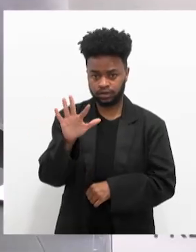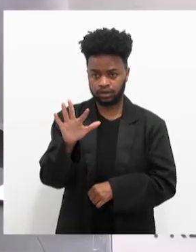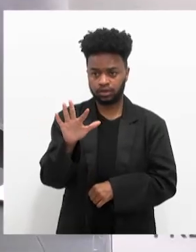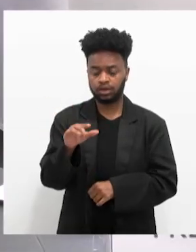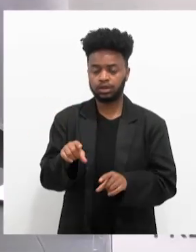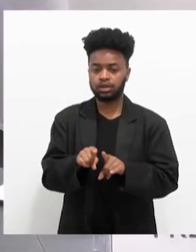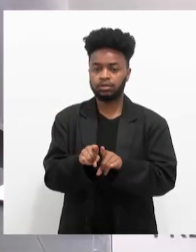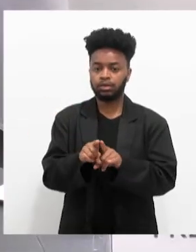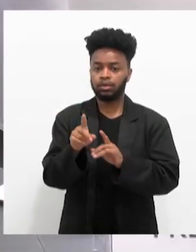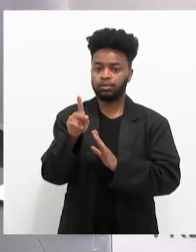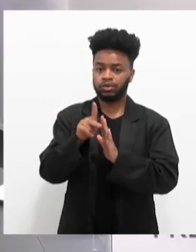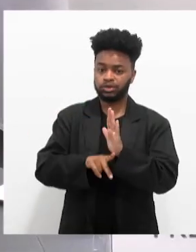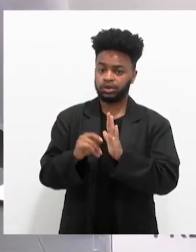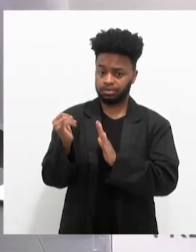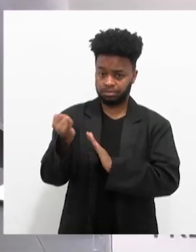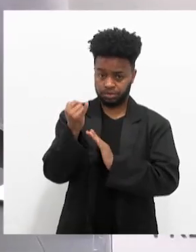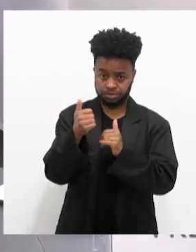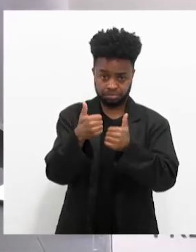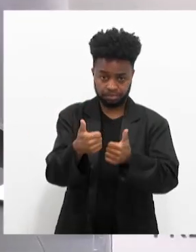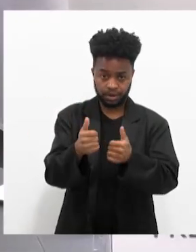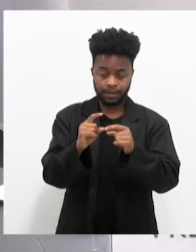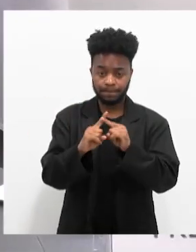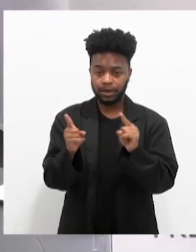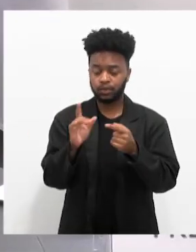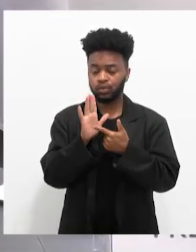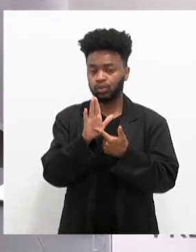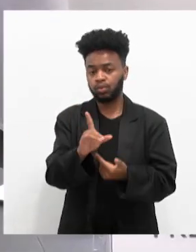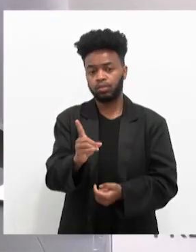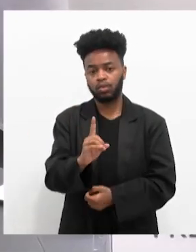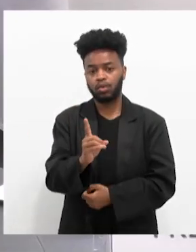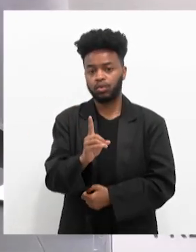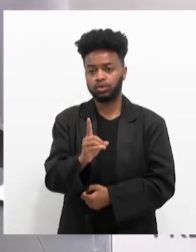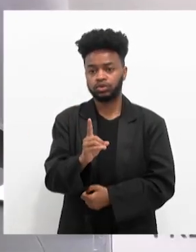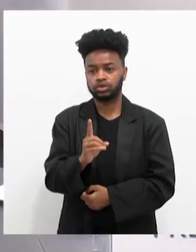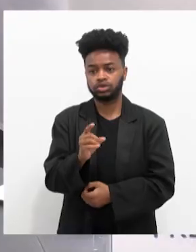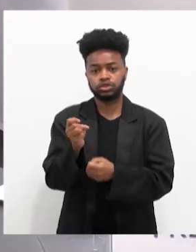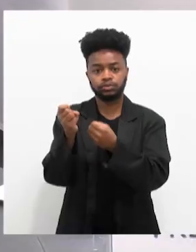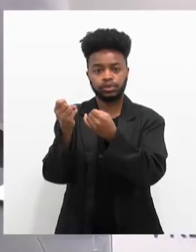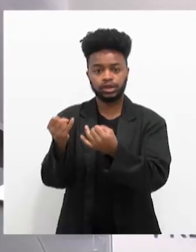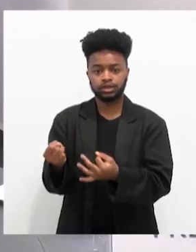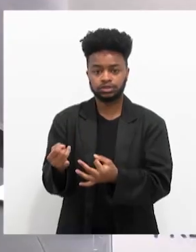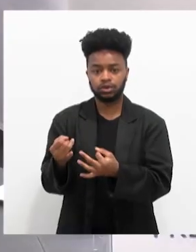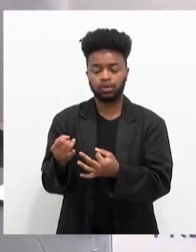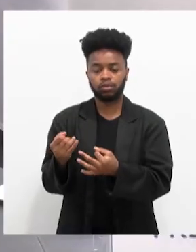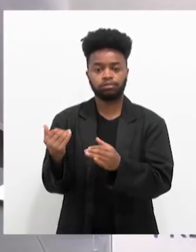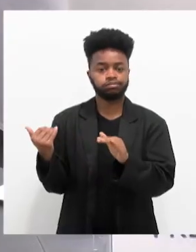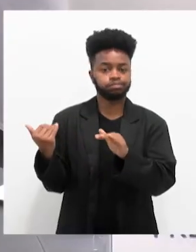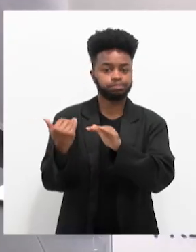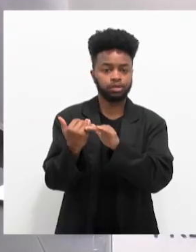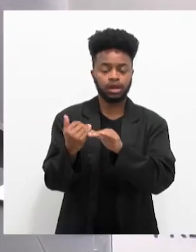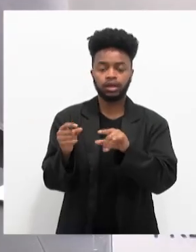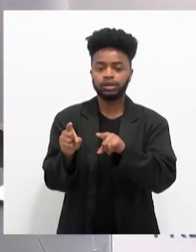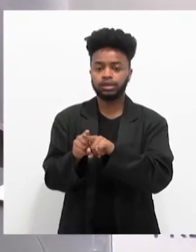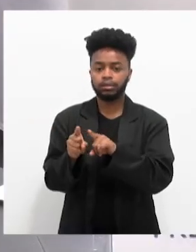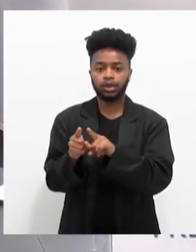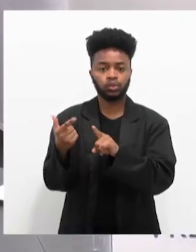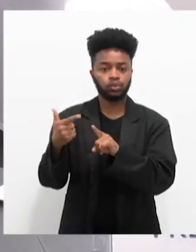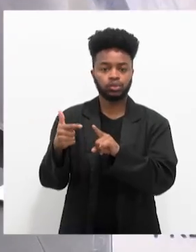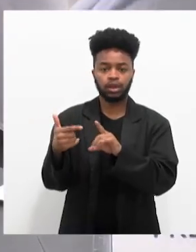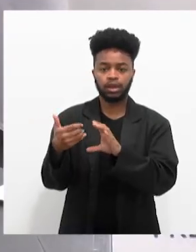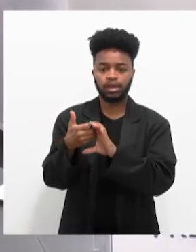O projeto, por mais meritório que seja, ele não apresenta a justificativa de proporcionalidade e tampouco os